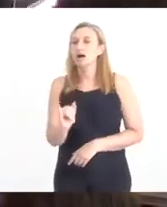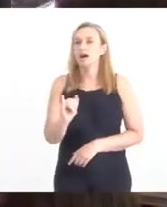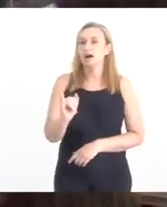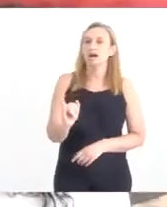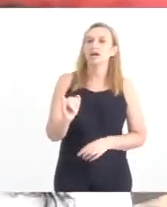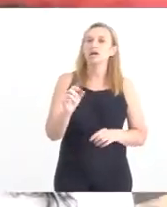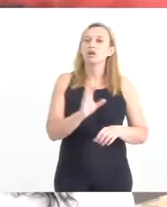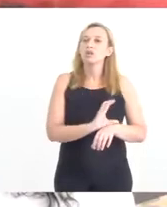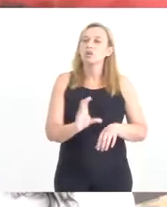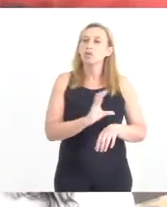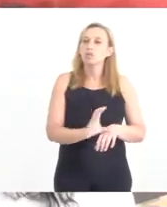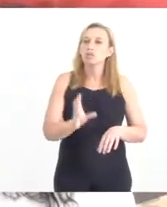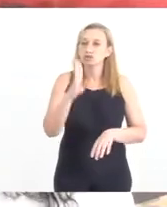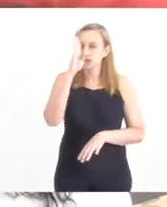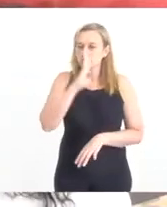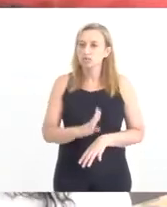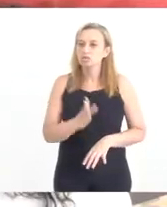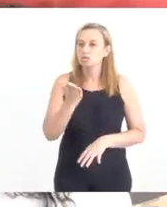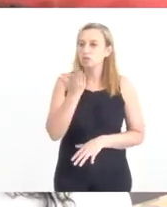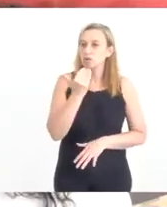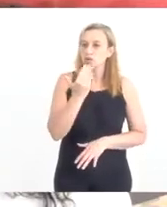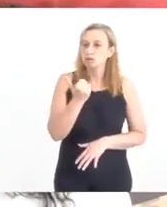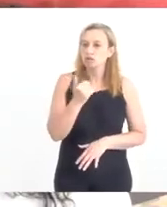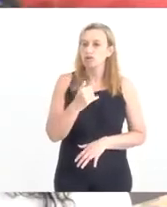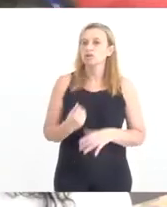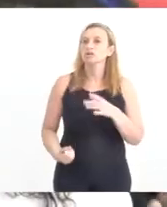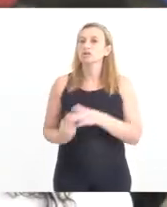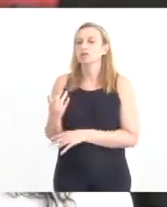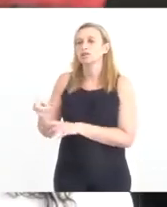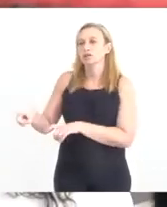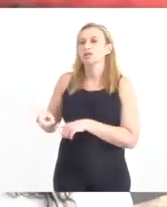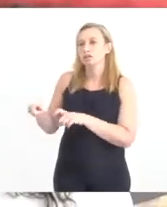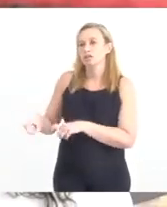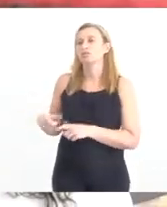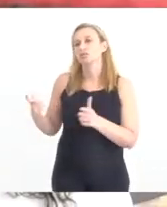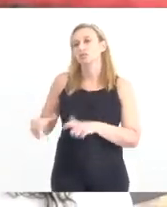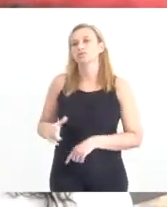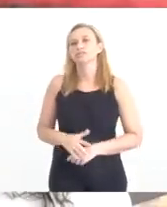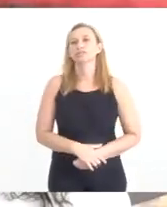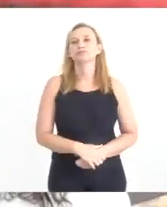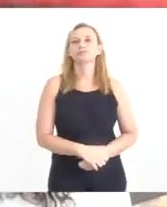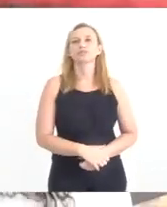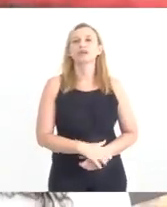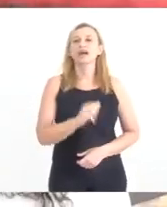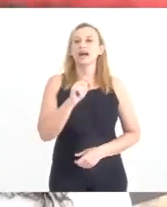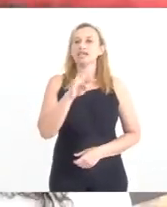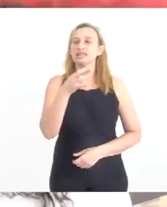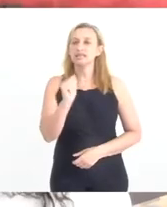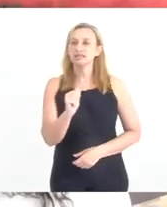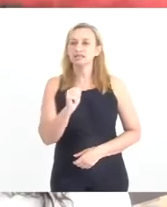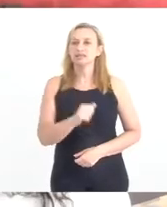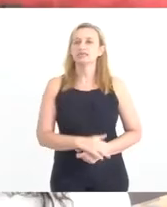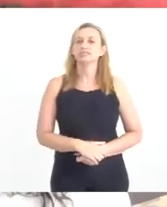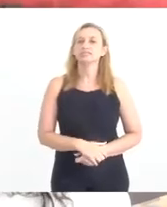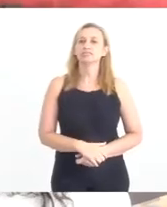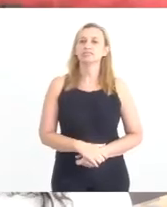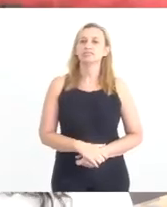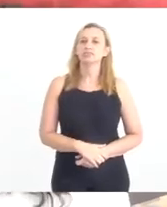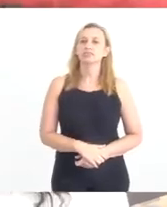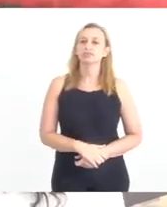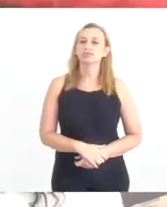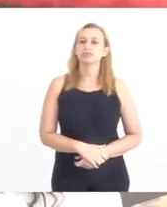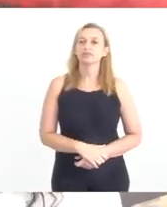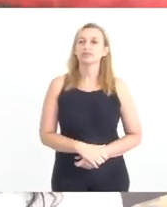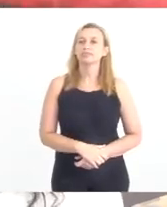em prol da alimentação e cultivo para os agricultores da região Alessandra mais cedo para receber a